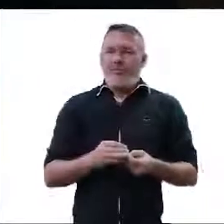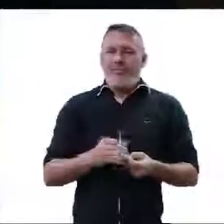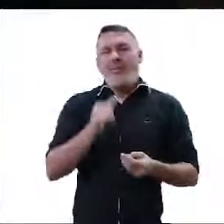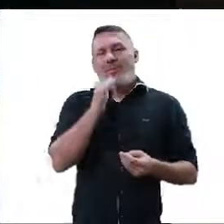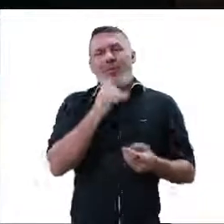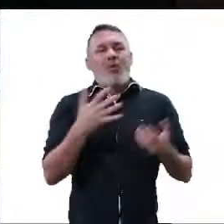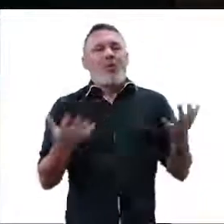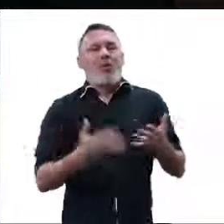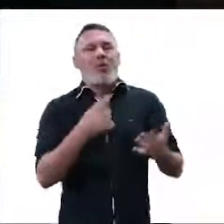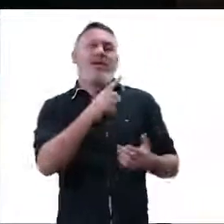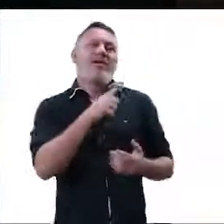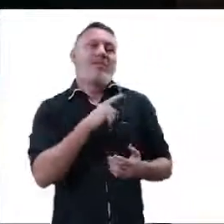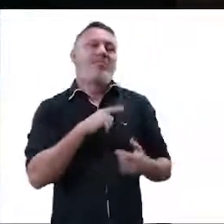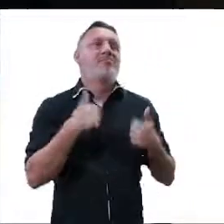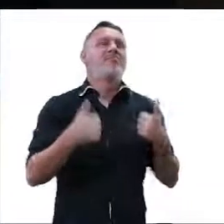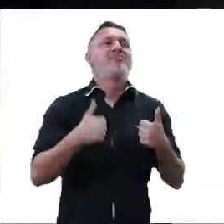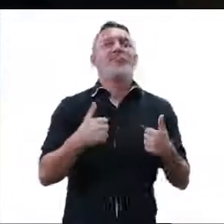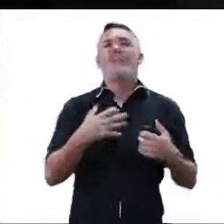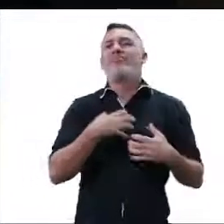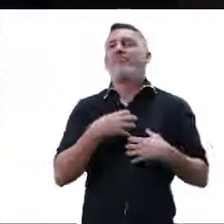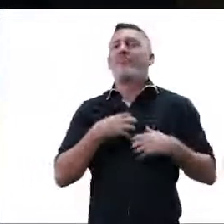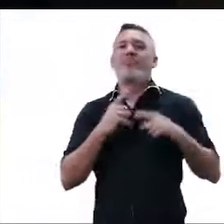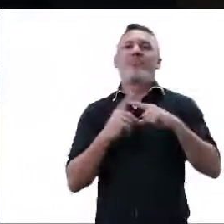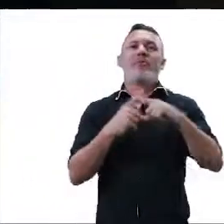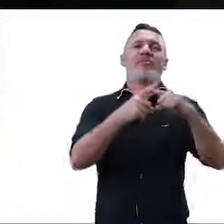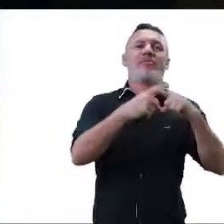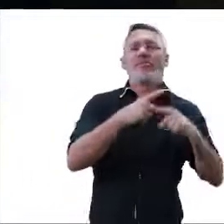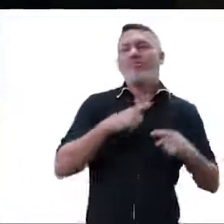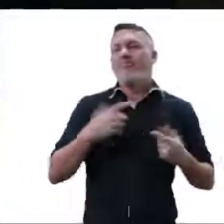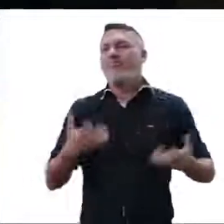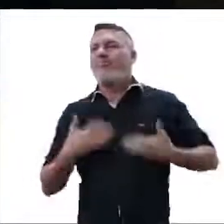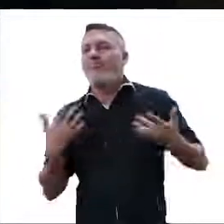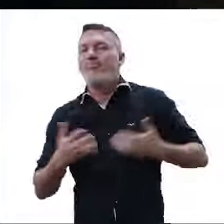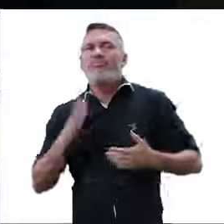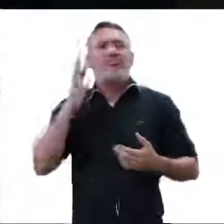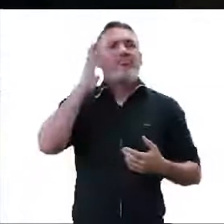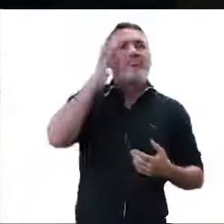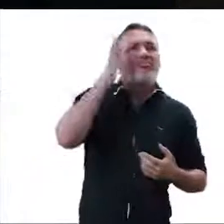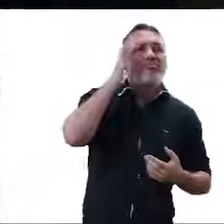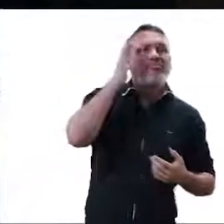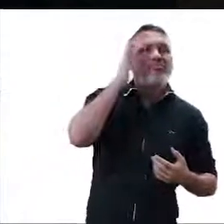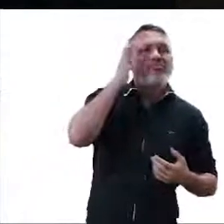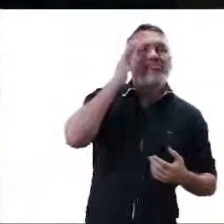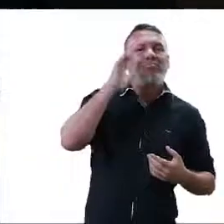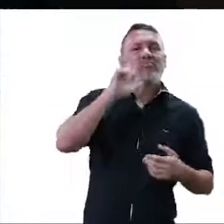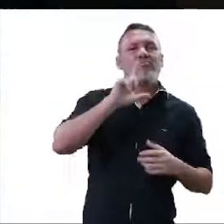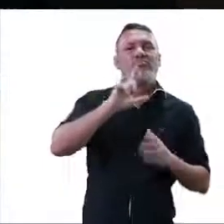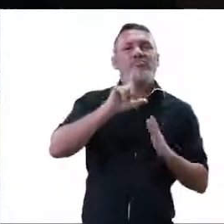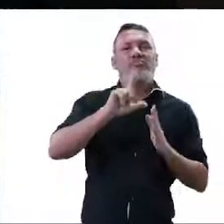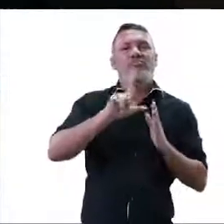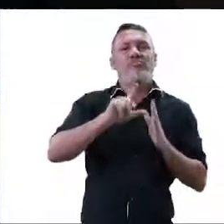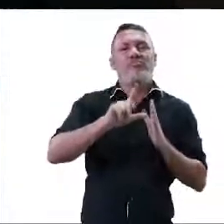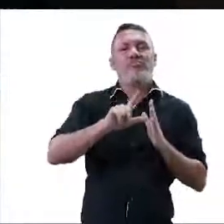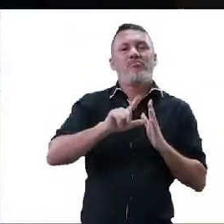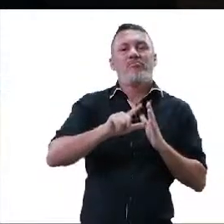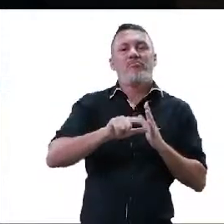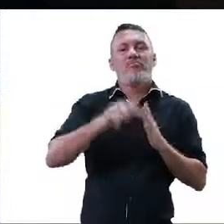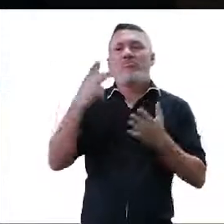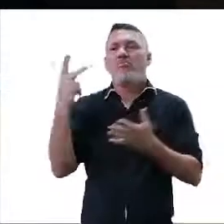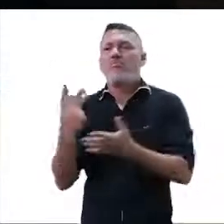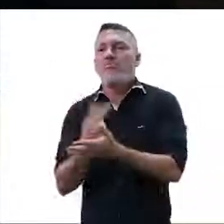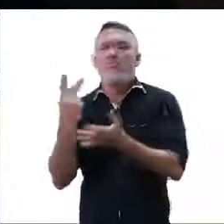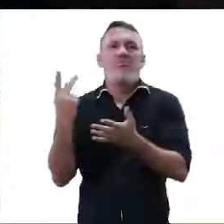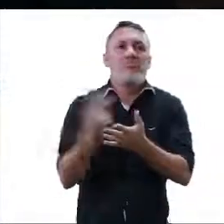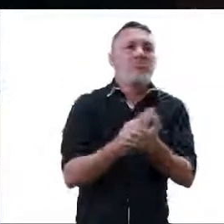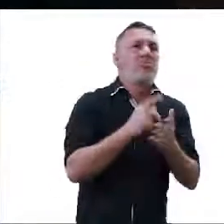pode estar motivado por uma determinada situação, por uma determinada forma de pensar, e passado um tempo,